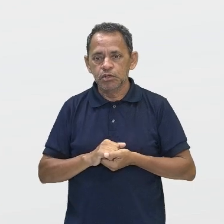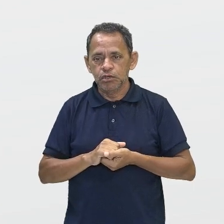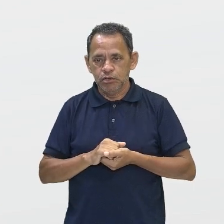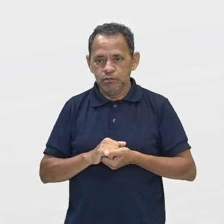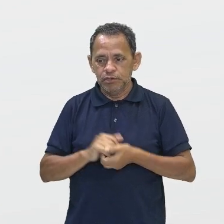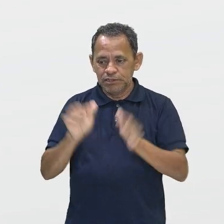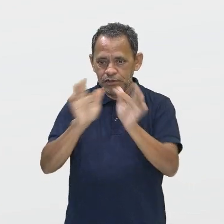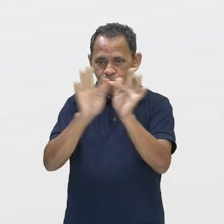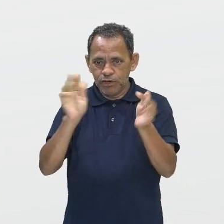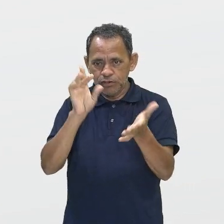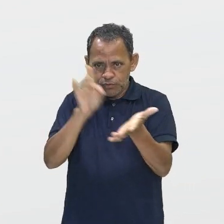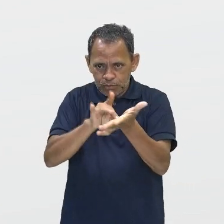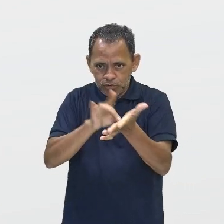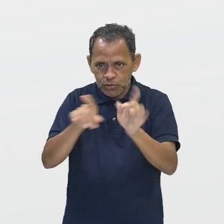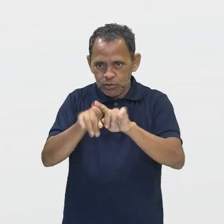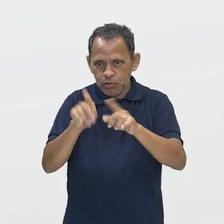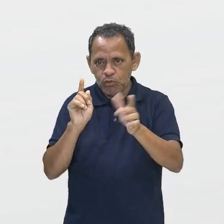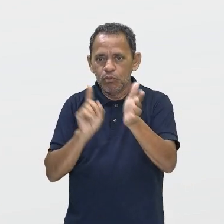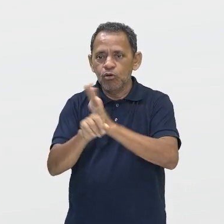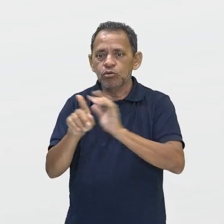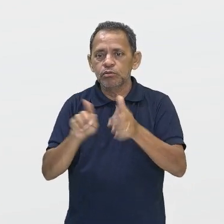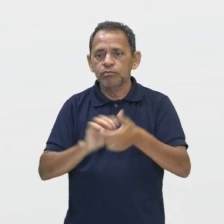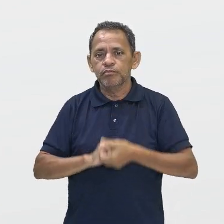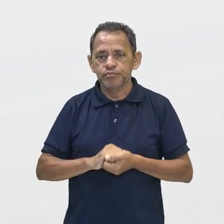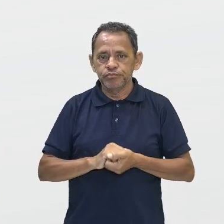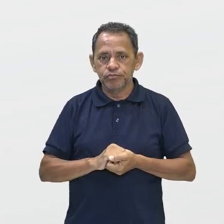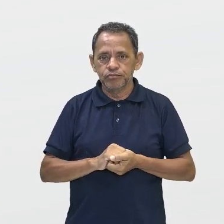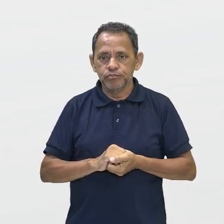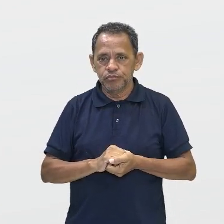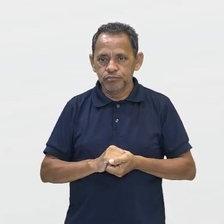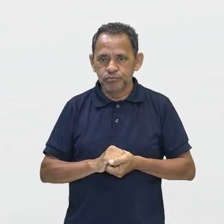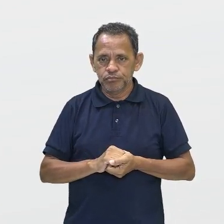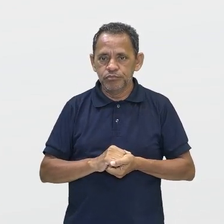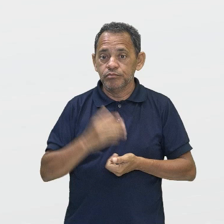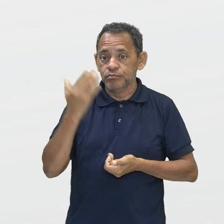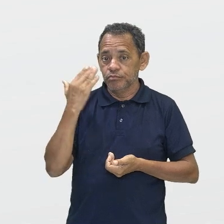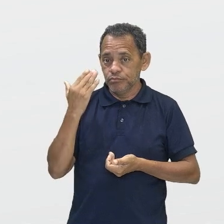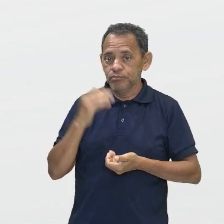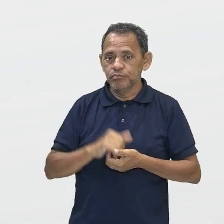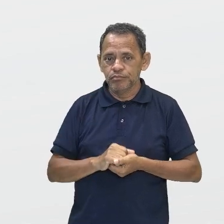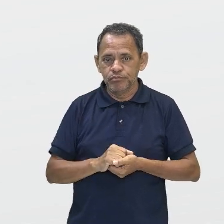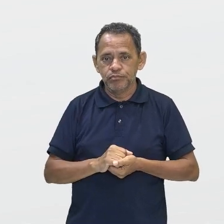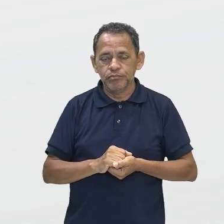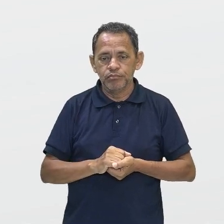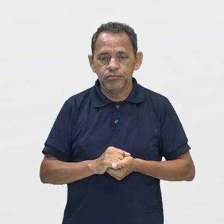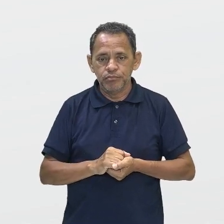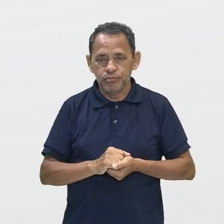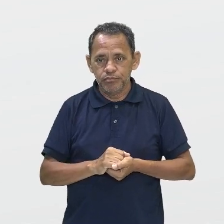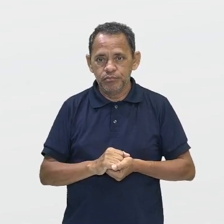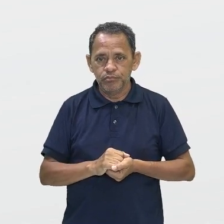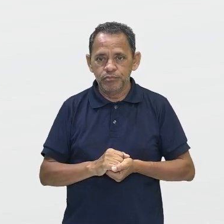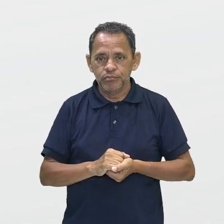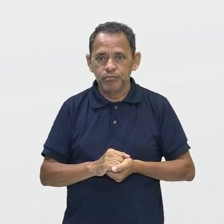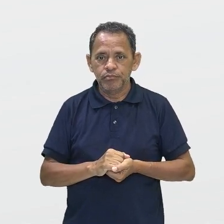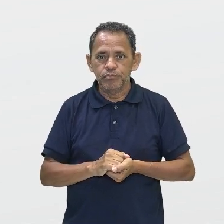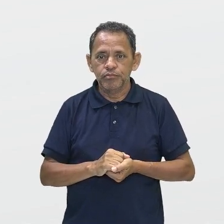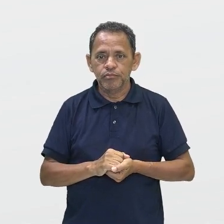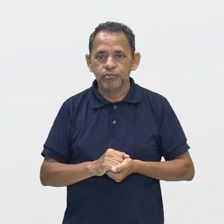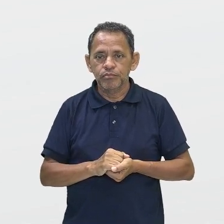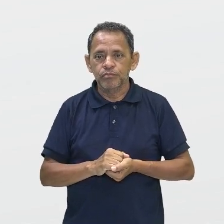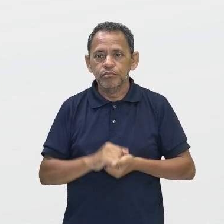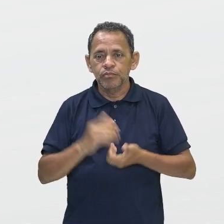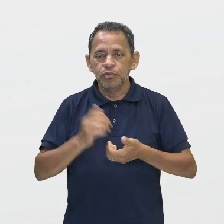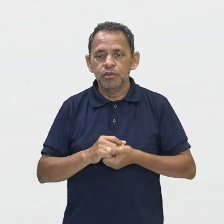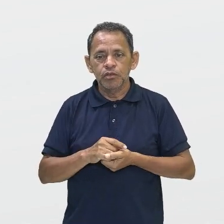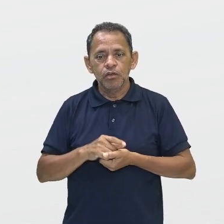pergunta. Are you watching TV? Olha só. Are you watching TV? Ou seja,